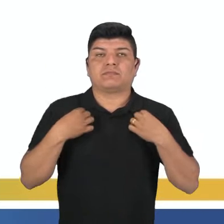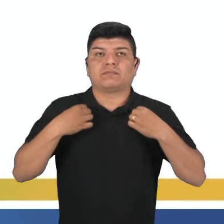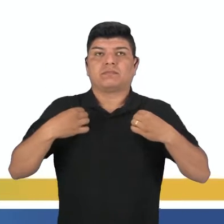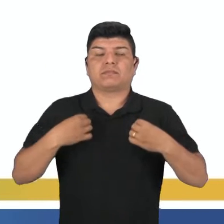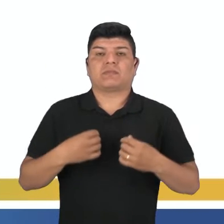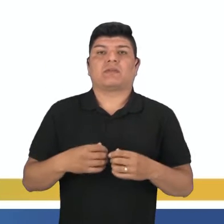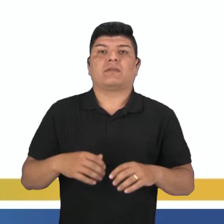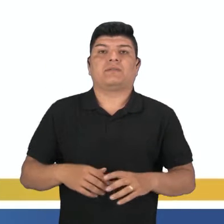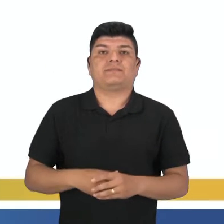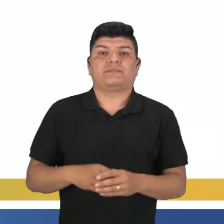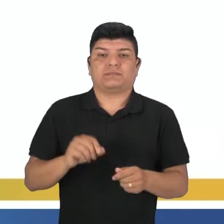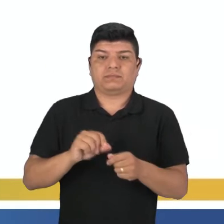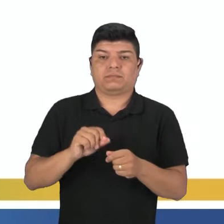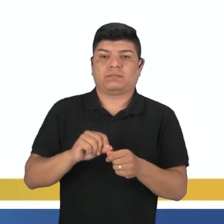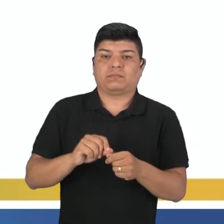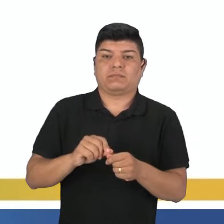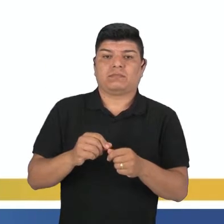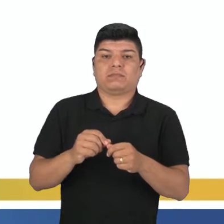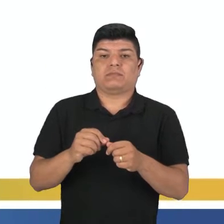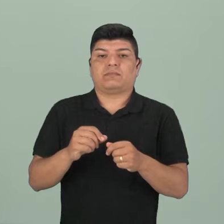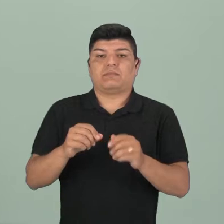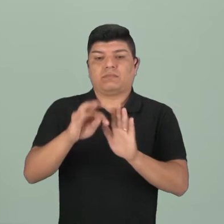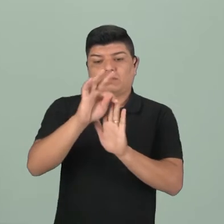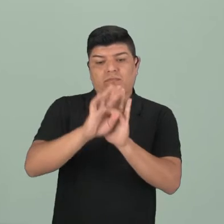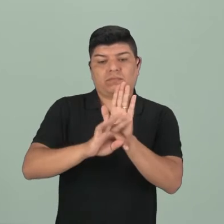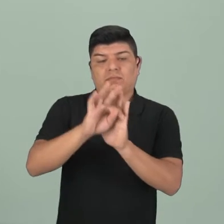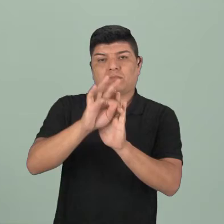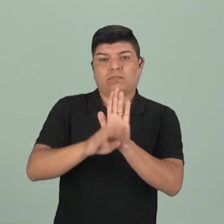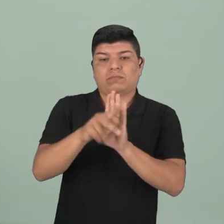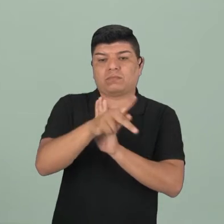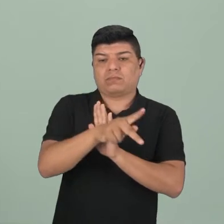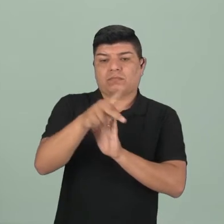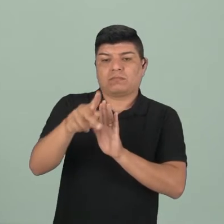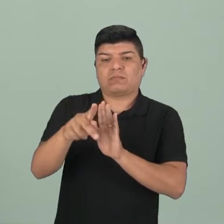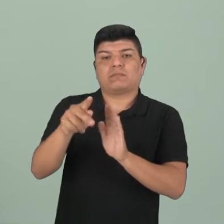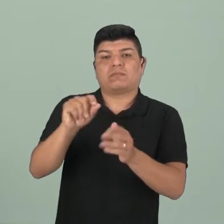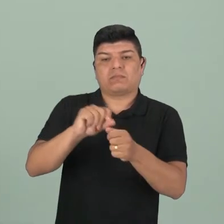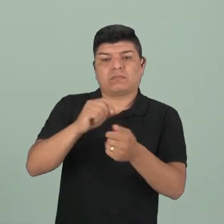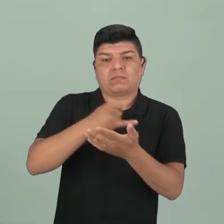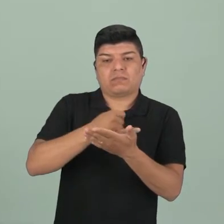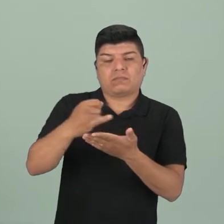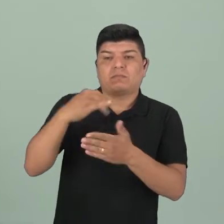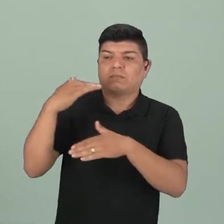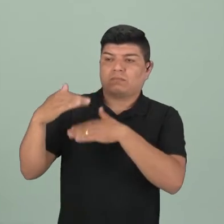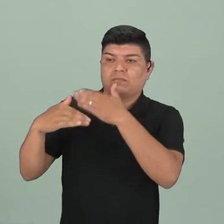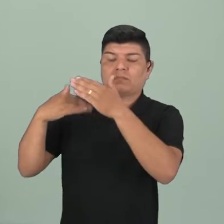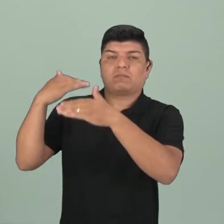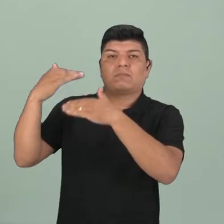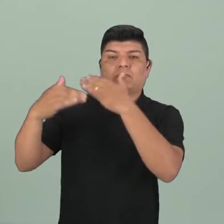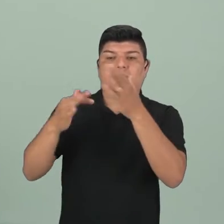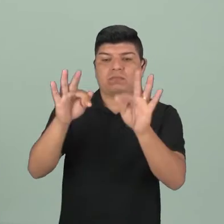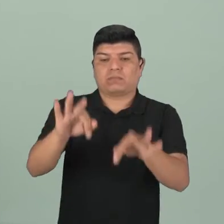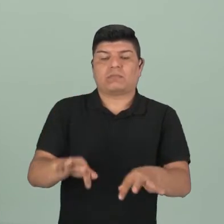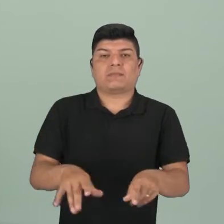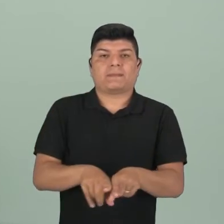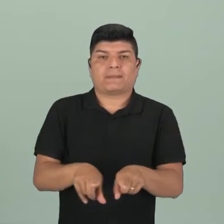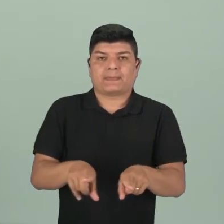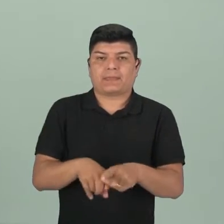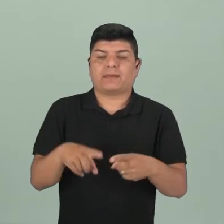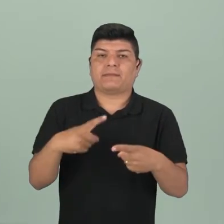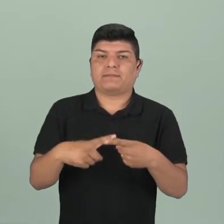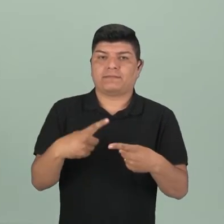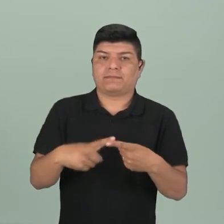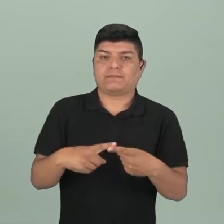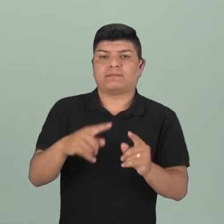galerinha? Quando você está produzindo texto, muitos professores se falam, galerinha, faz a introdução, faz o desenvolvimento, conclui aqui, né? É porque,